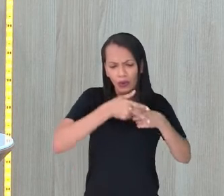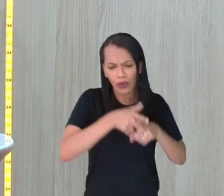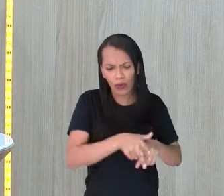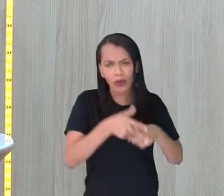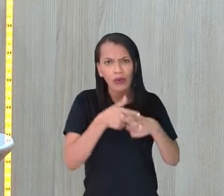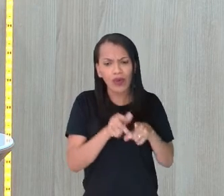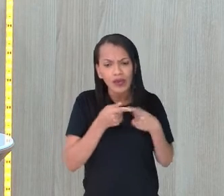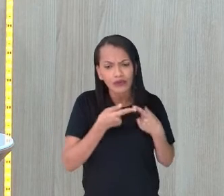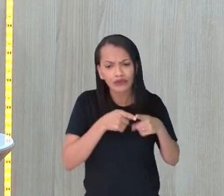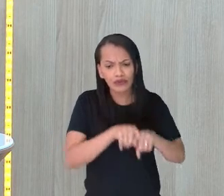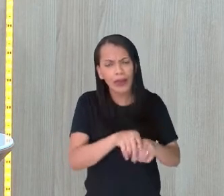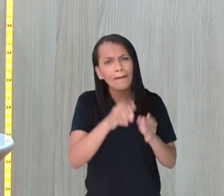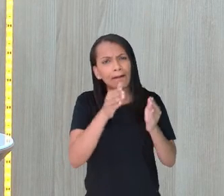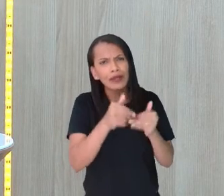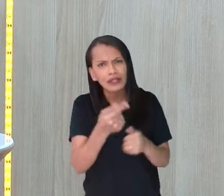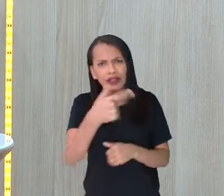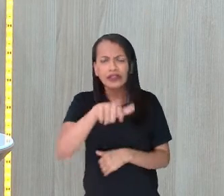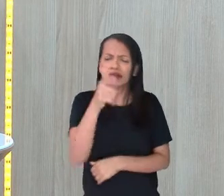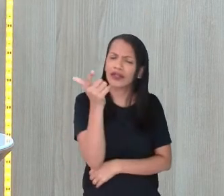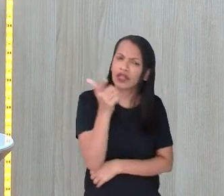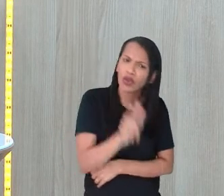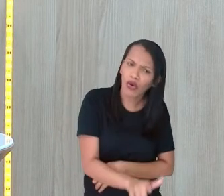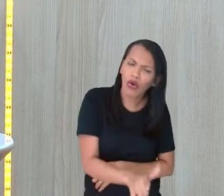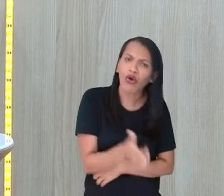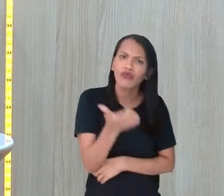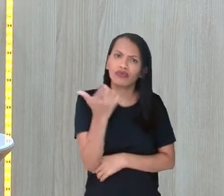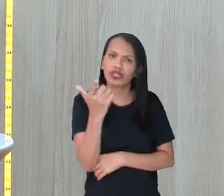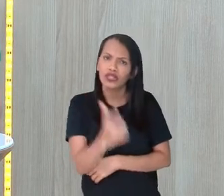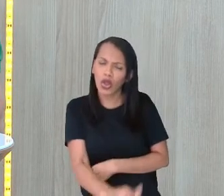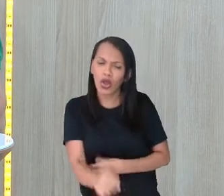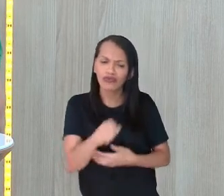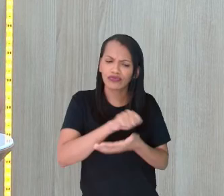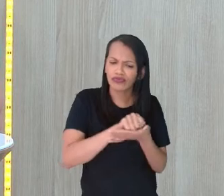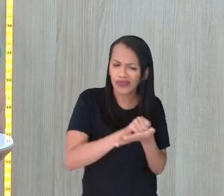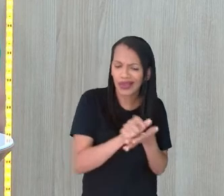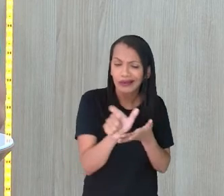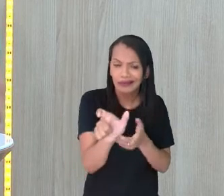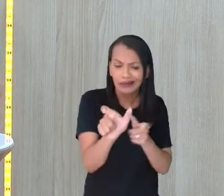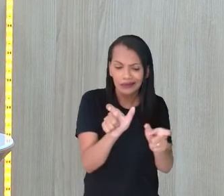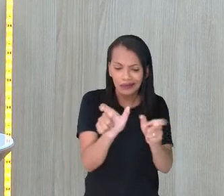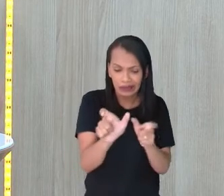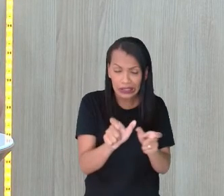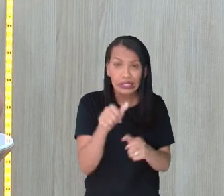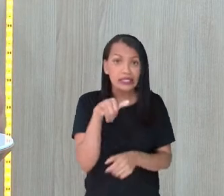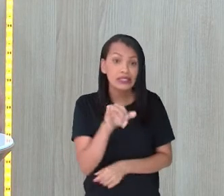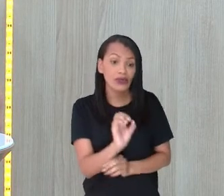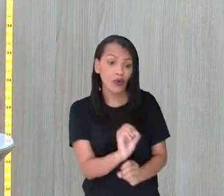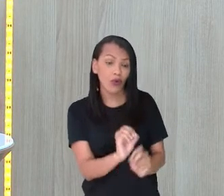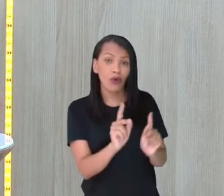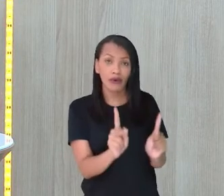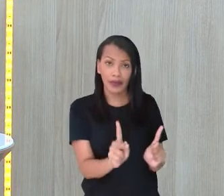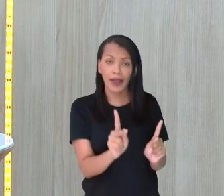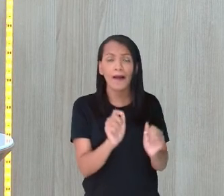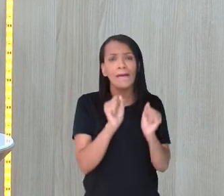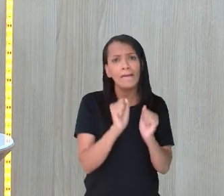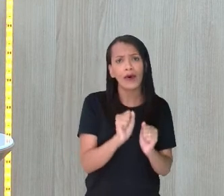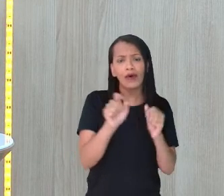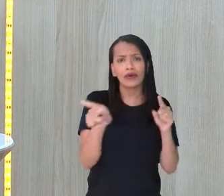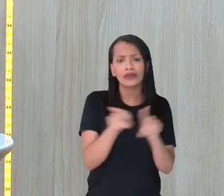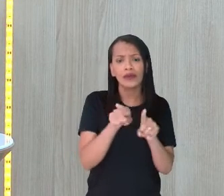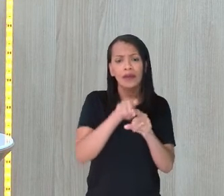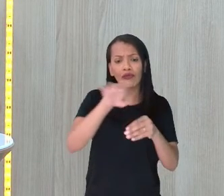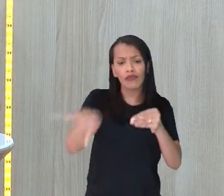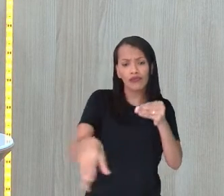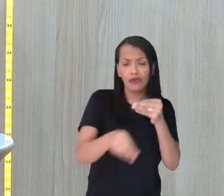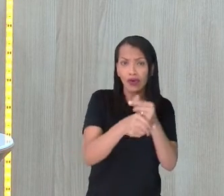auxiliar, pedir para você fazer a reescrita, você refaz, e depois ela vai dizer se está ok, se pode acrescentar mais alguma